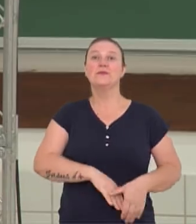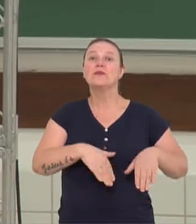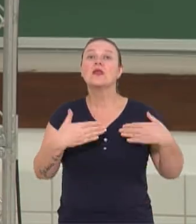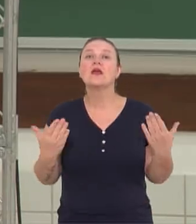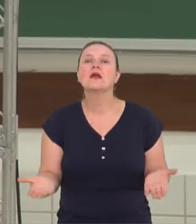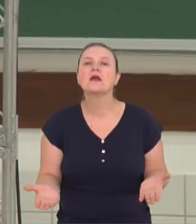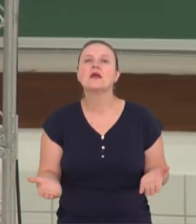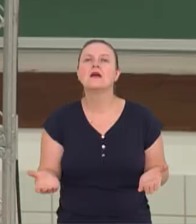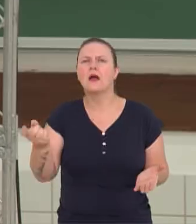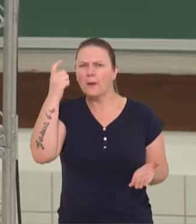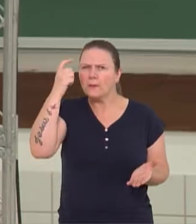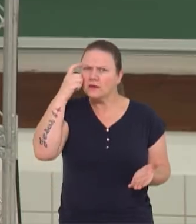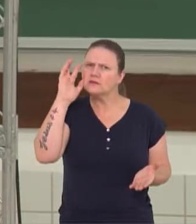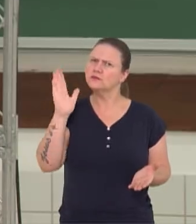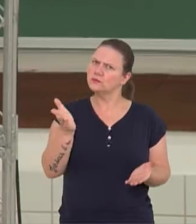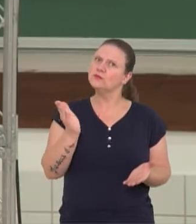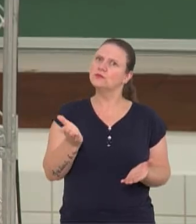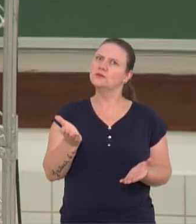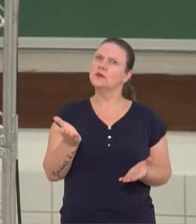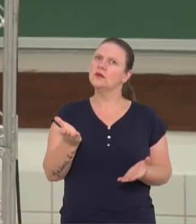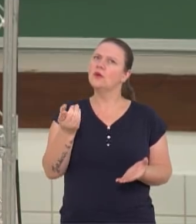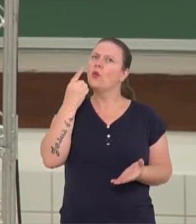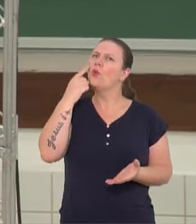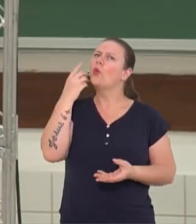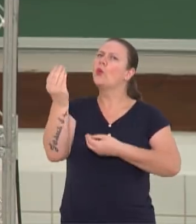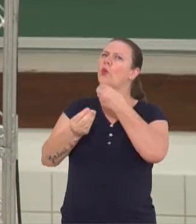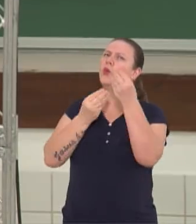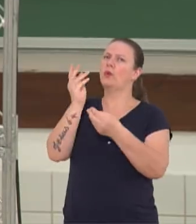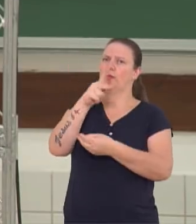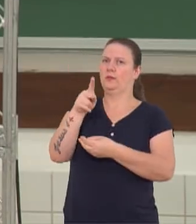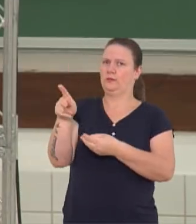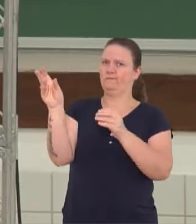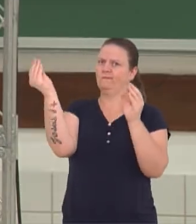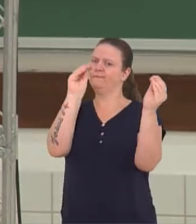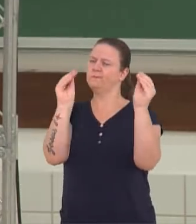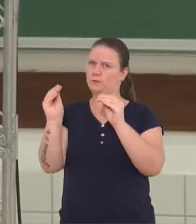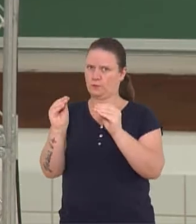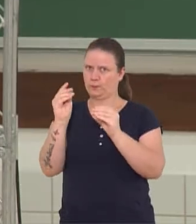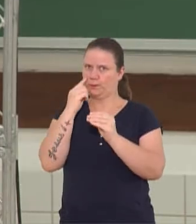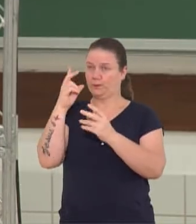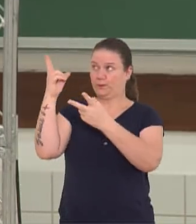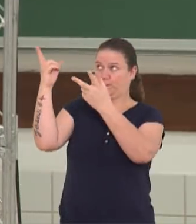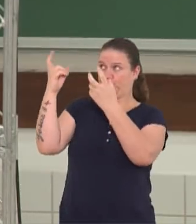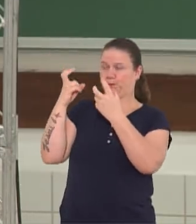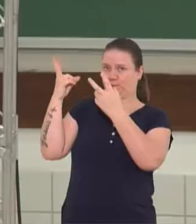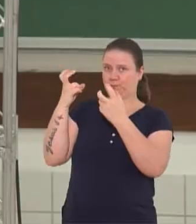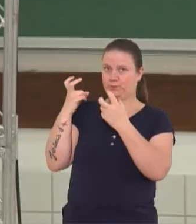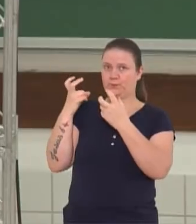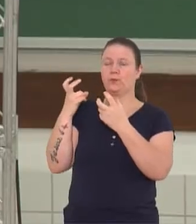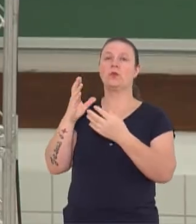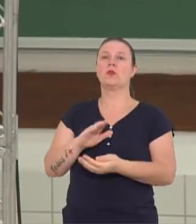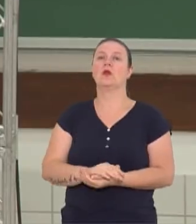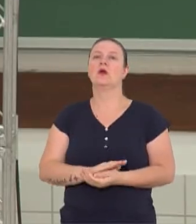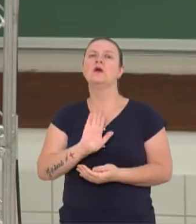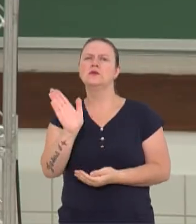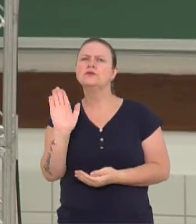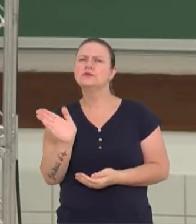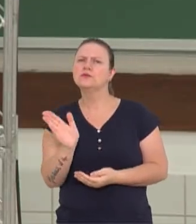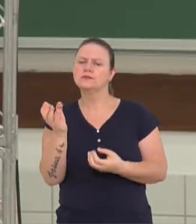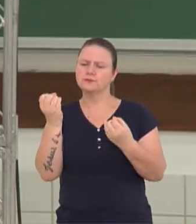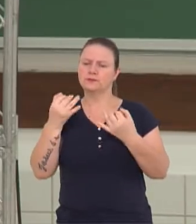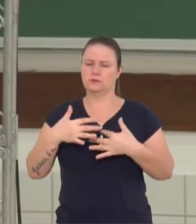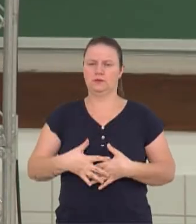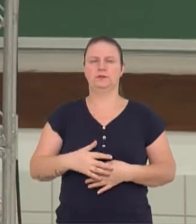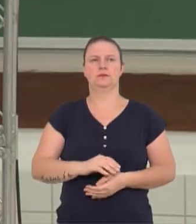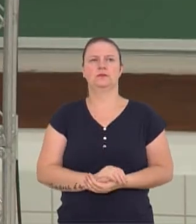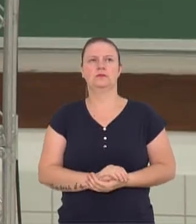E aí, pensaram? Vamos ver como é que a professora pensou? Bom, organizando o pensamento, a gente já discutiu um pouco, não